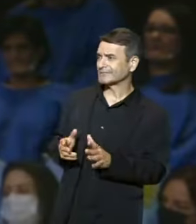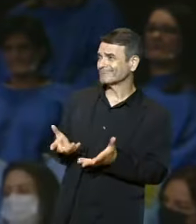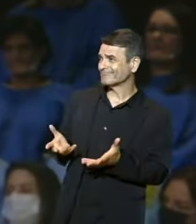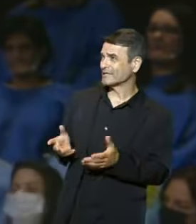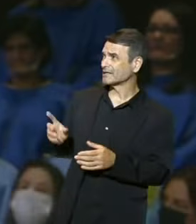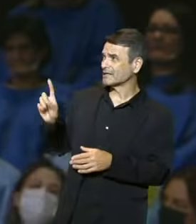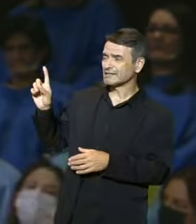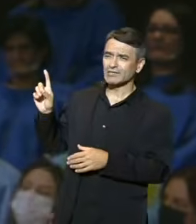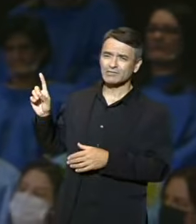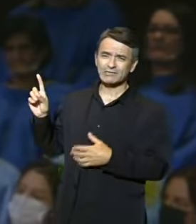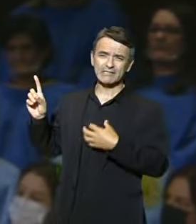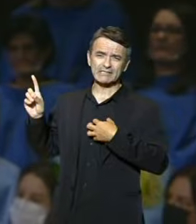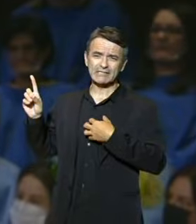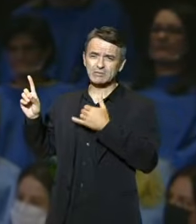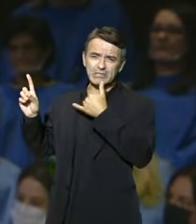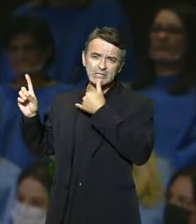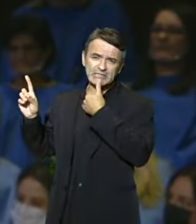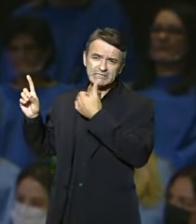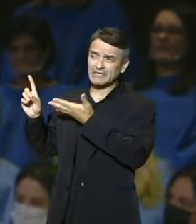por rendição,